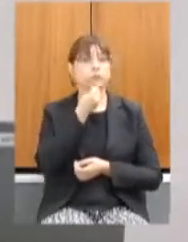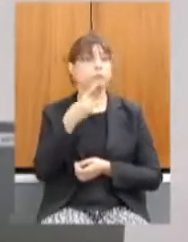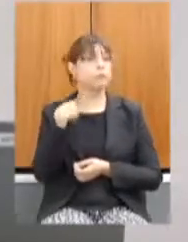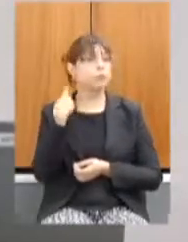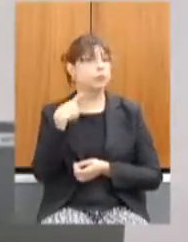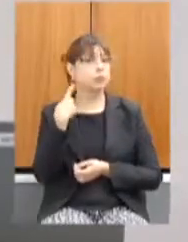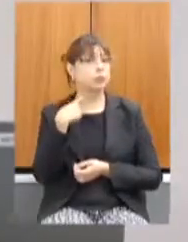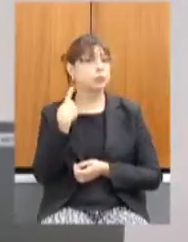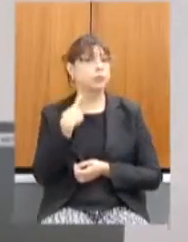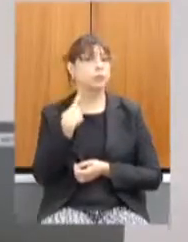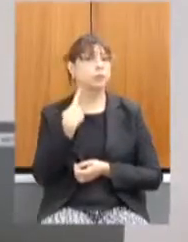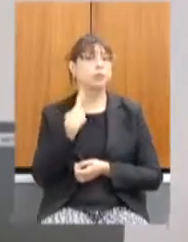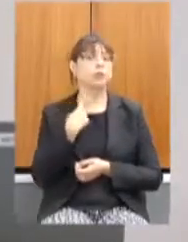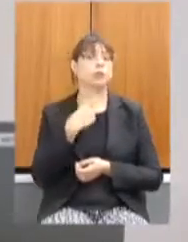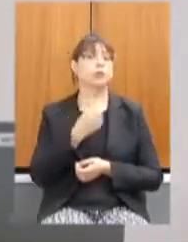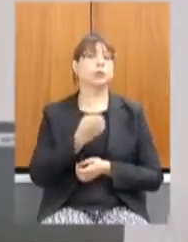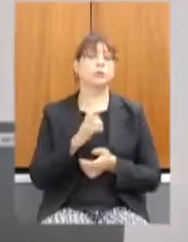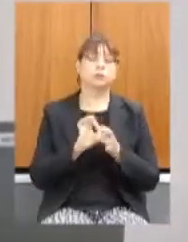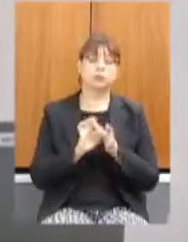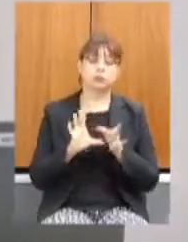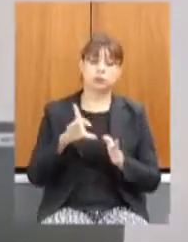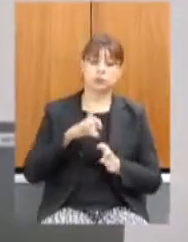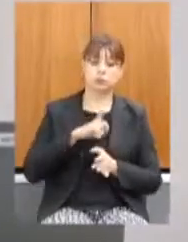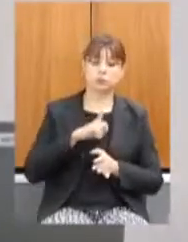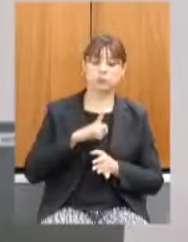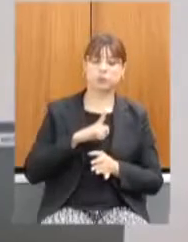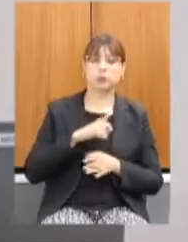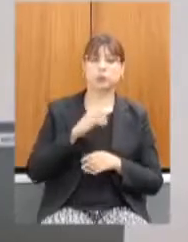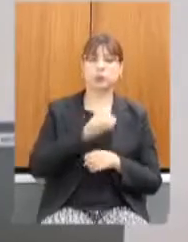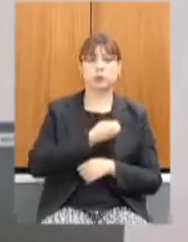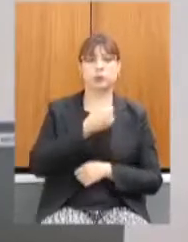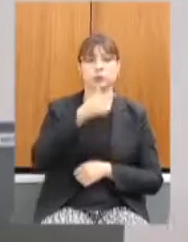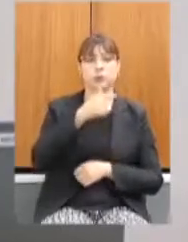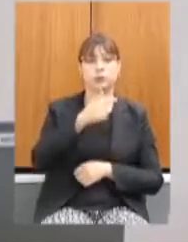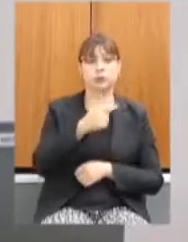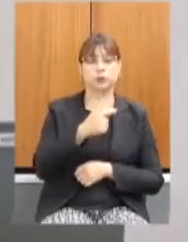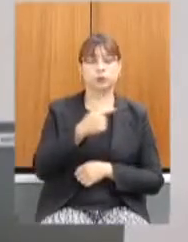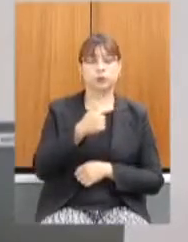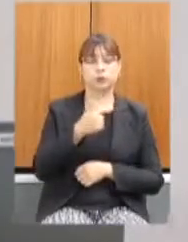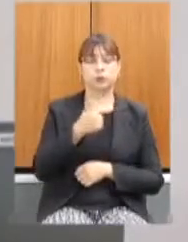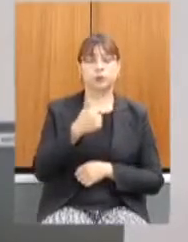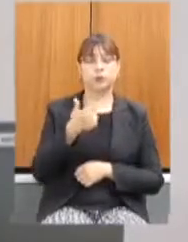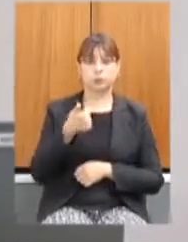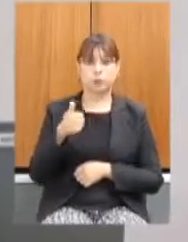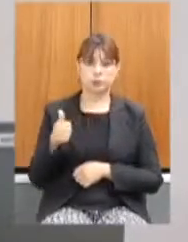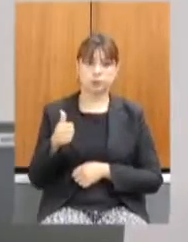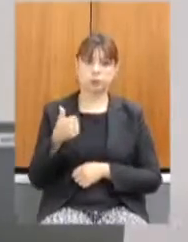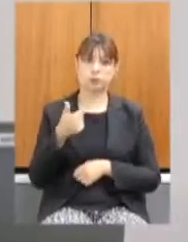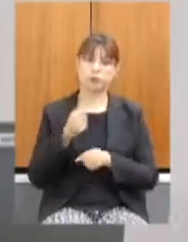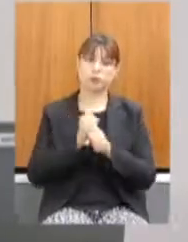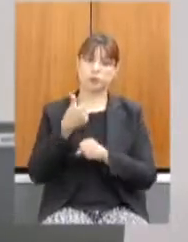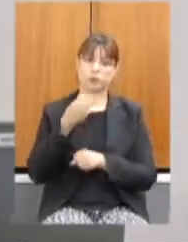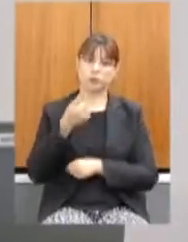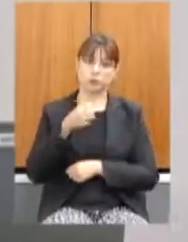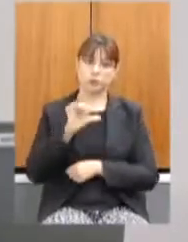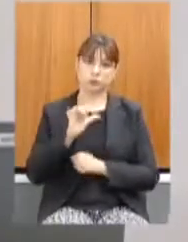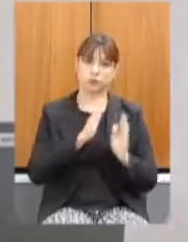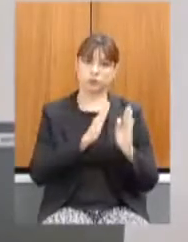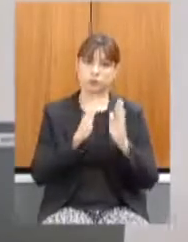termos da deliberação da mesa número dois 1711/2019 na seguinte ordem